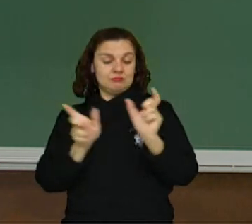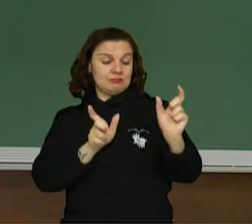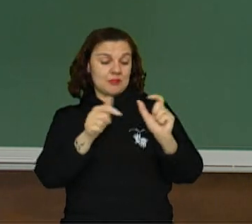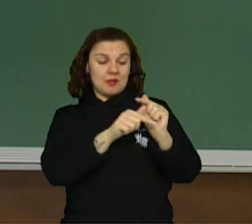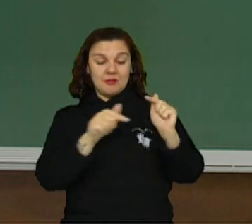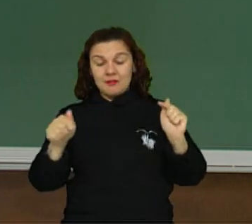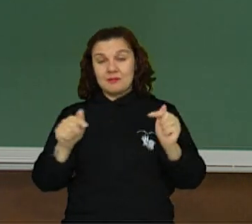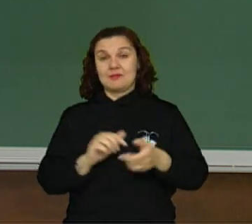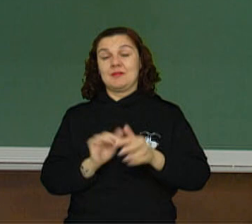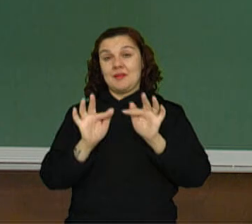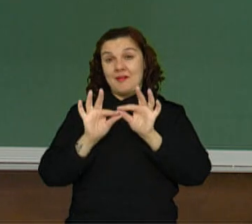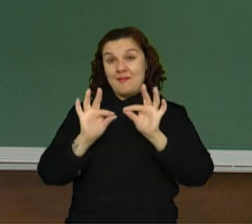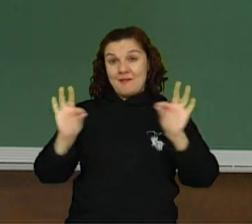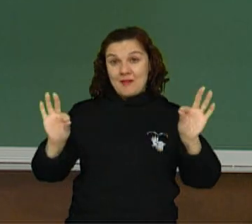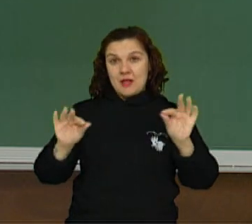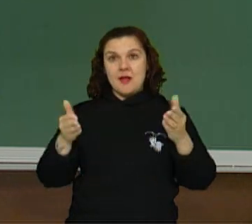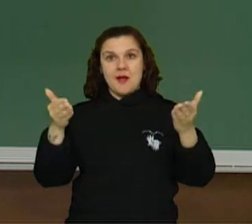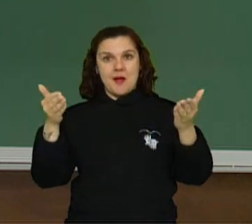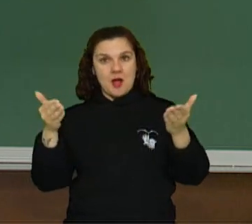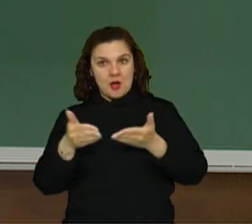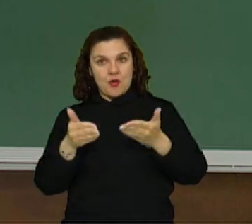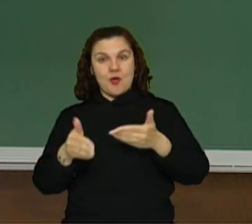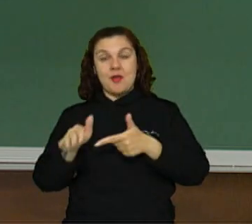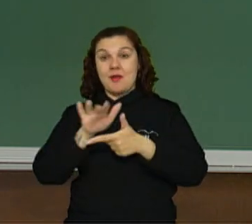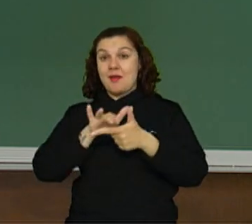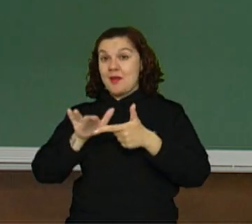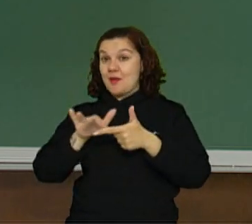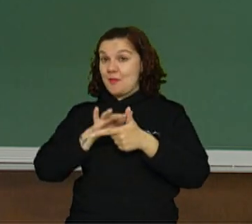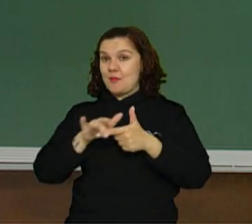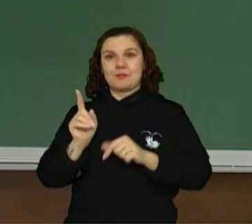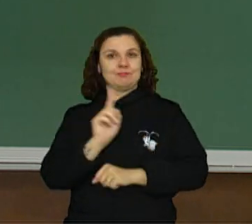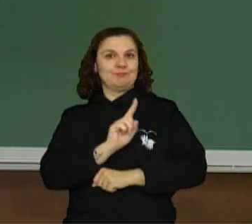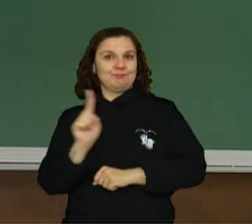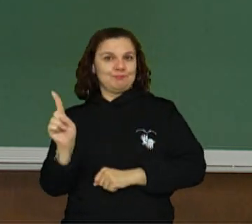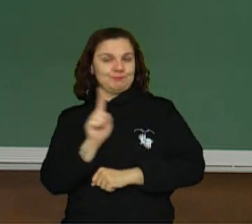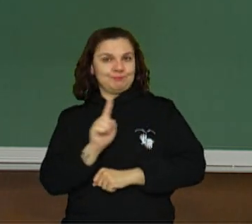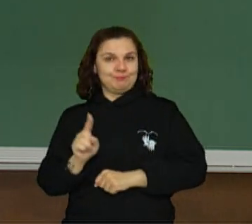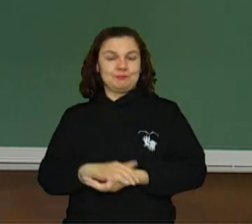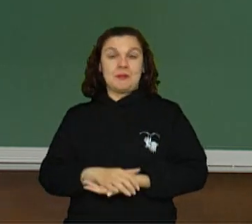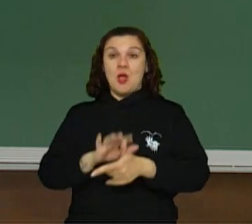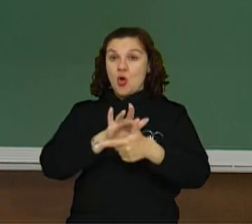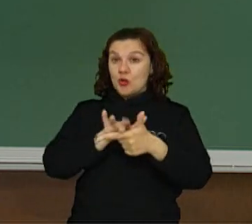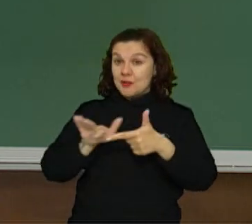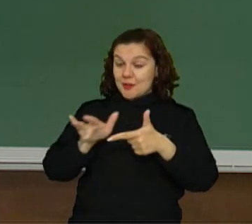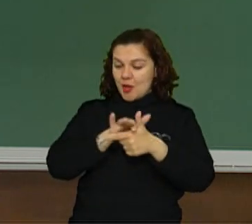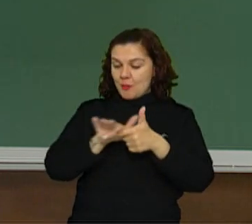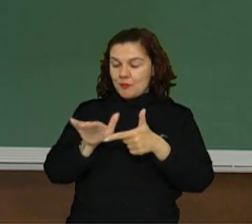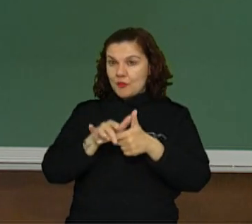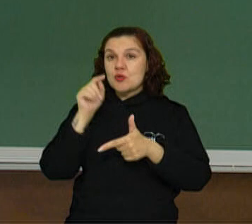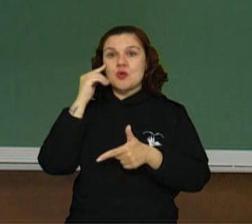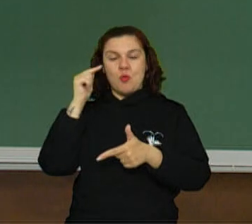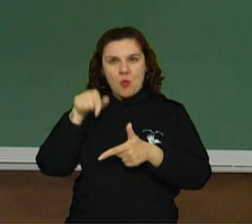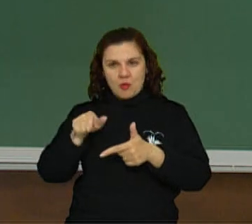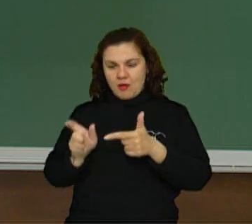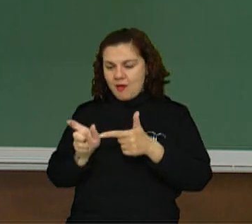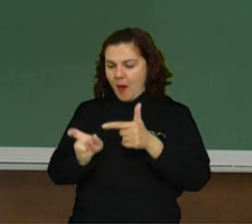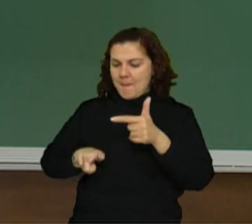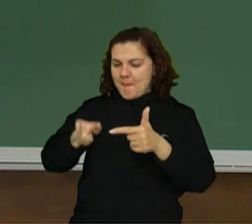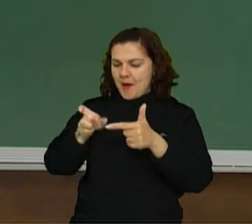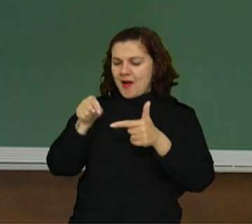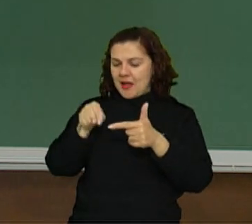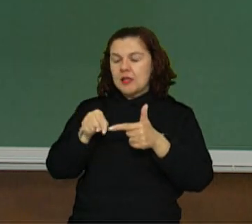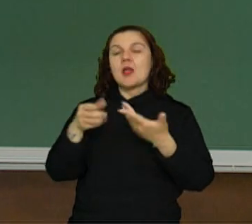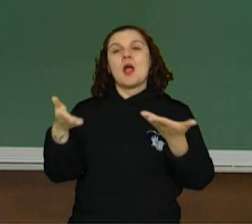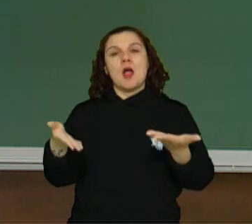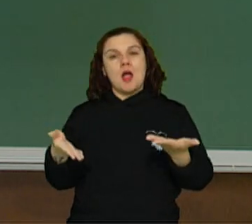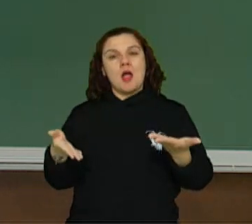qual o papel dele. Já na morfologia, não. Morfologia, eu olho a palavra cachorro e já sei, 10